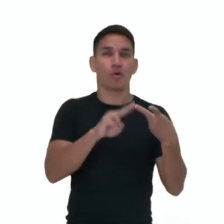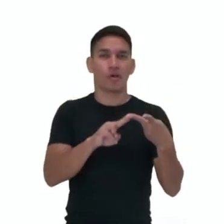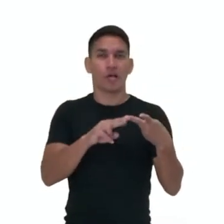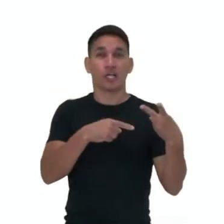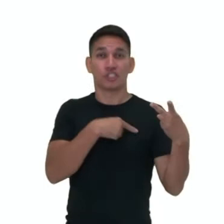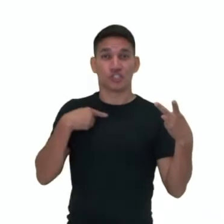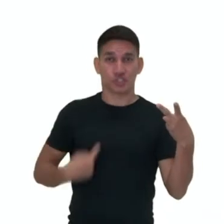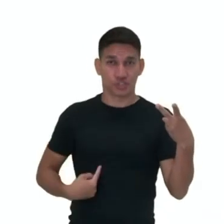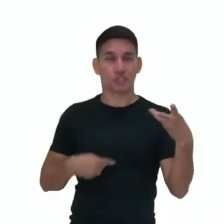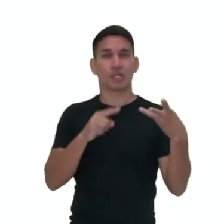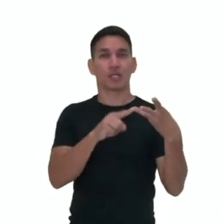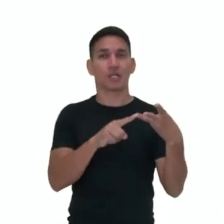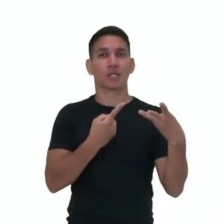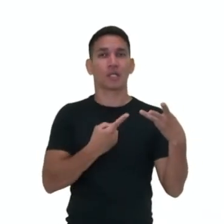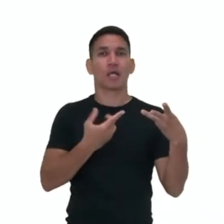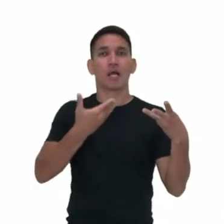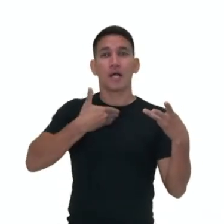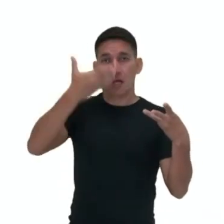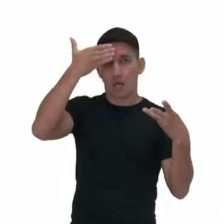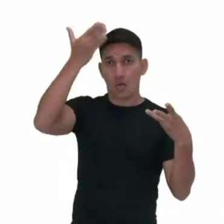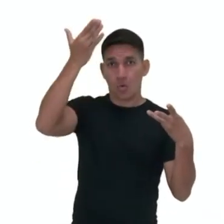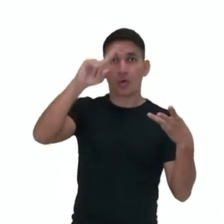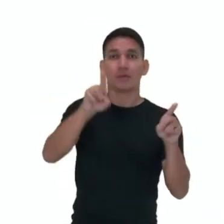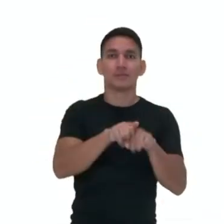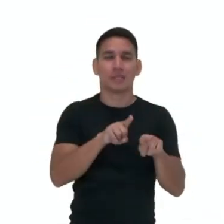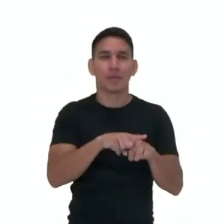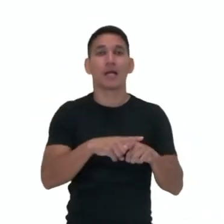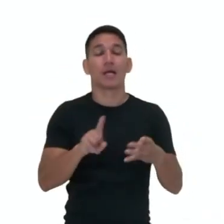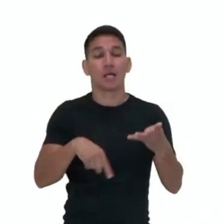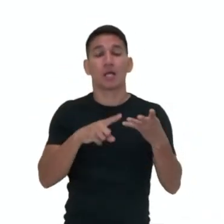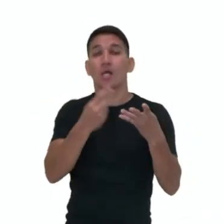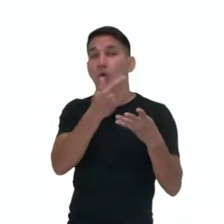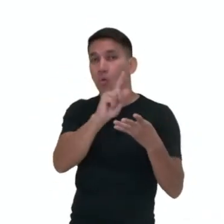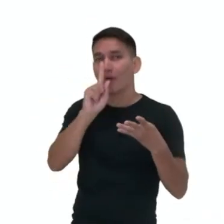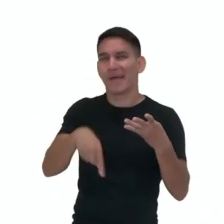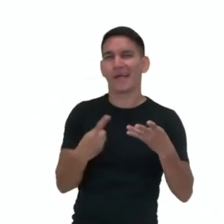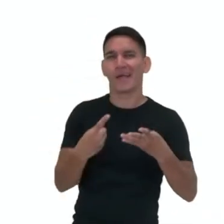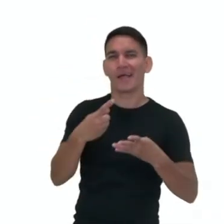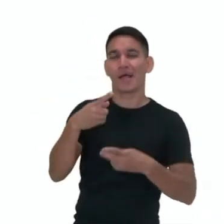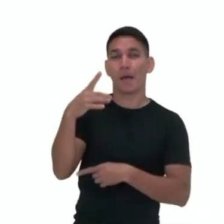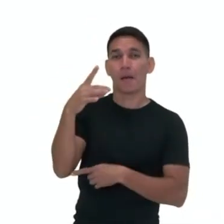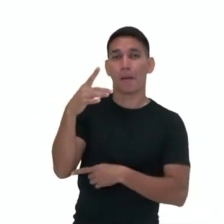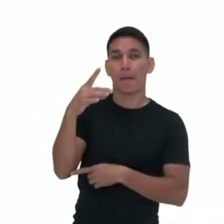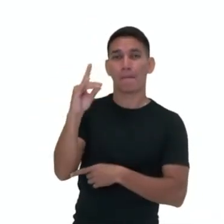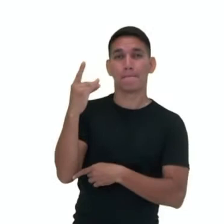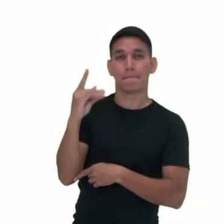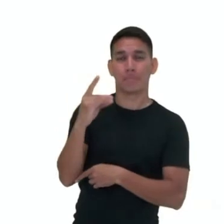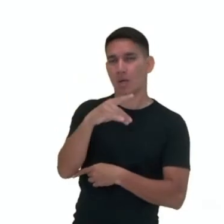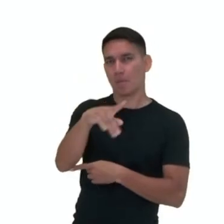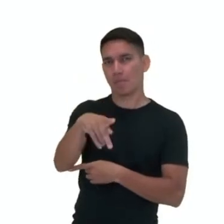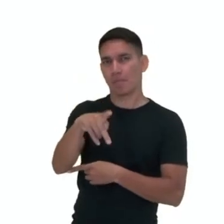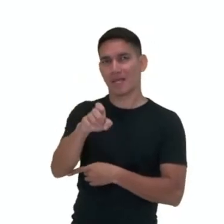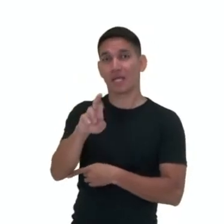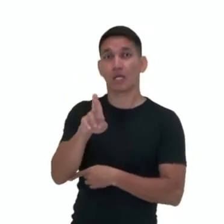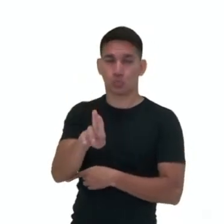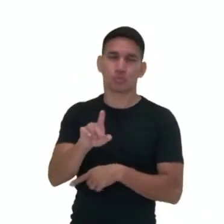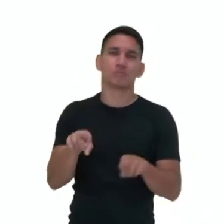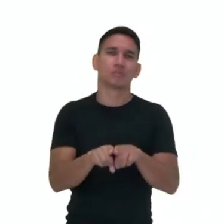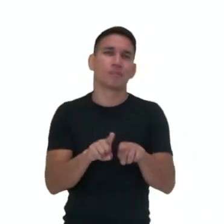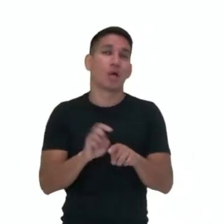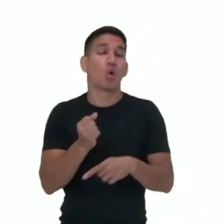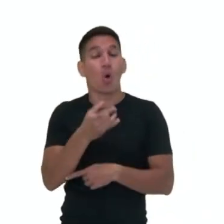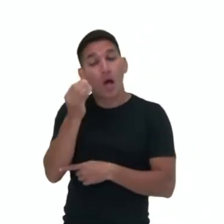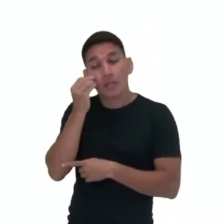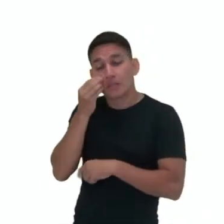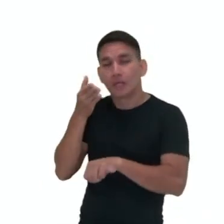cubanos, pessoas dos Estados Unidos e também do Peru, né, são os principais imigrantes que vieram para o Brasil. Ou em busca, né, talvez uma